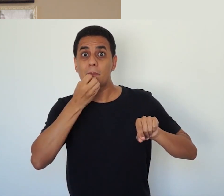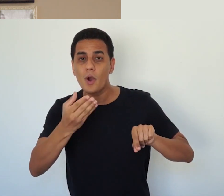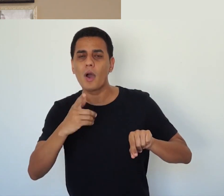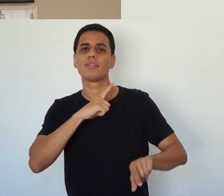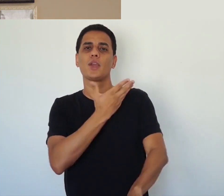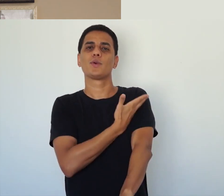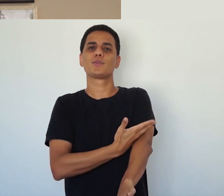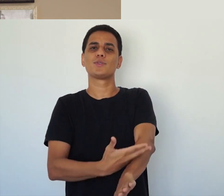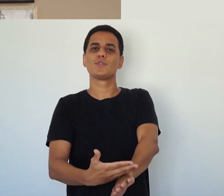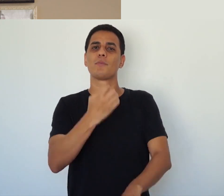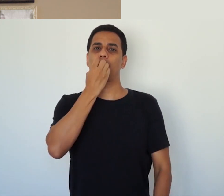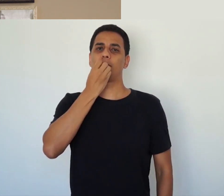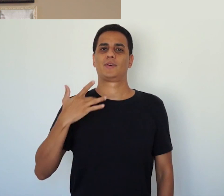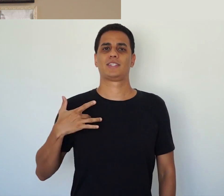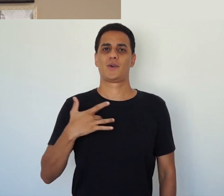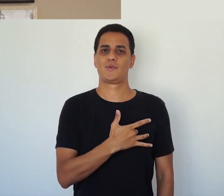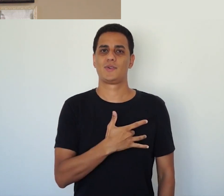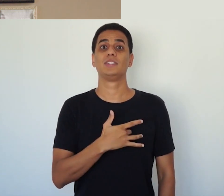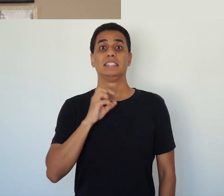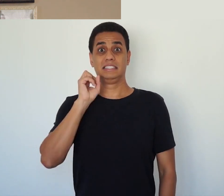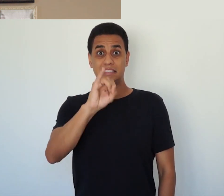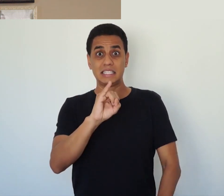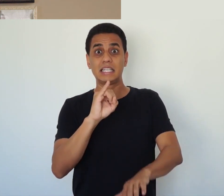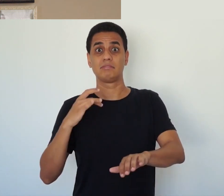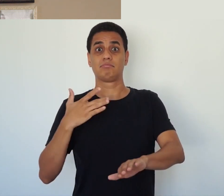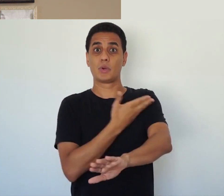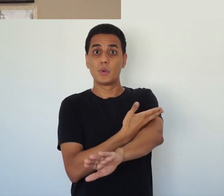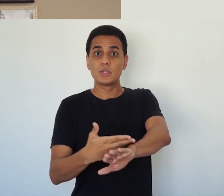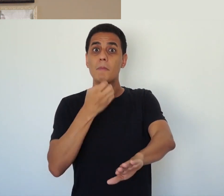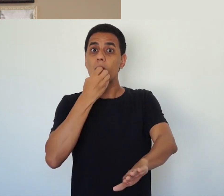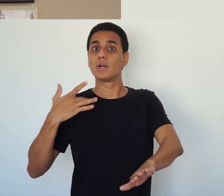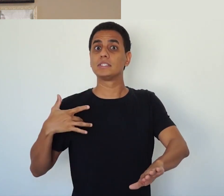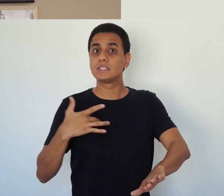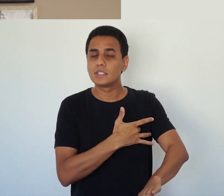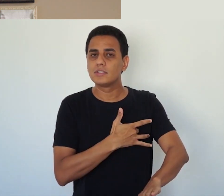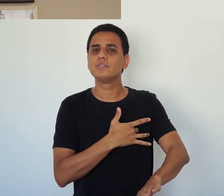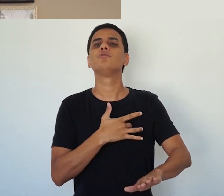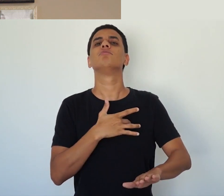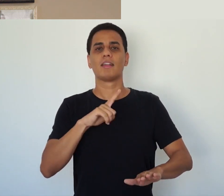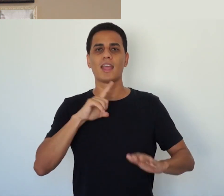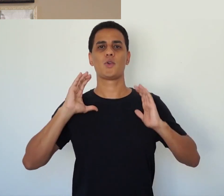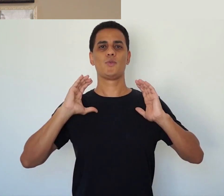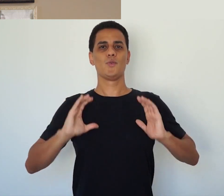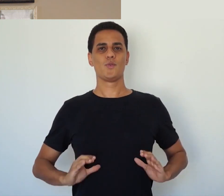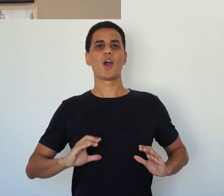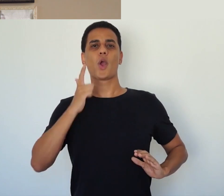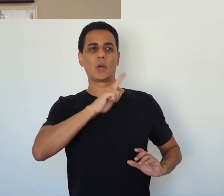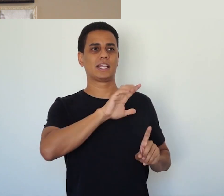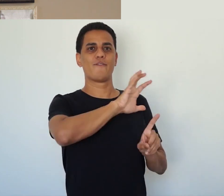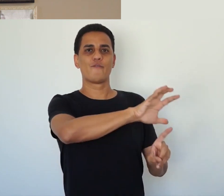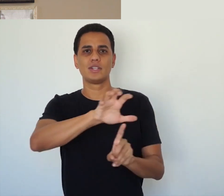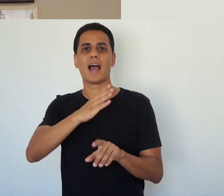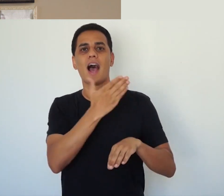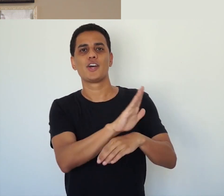saudáveis. Atitudes saudáveis geram hábitos saudáveis e hábitos saudáveis geram um caráter saudável que